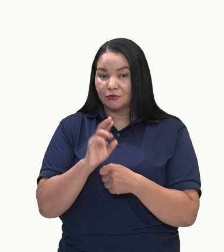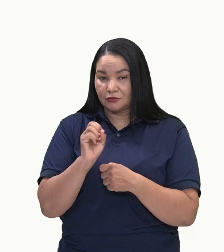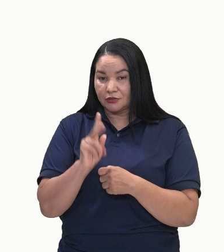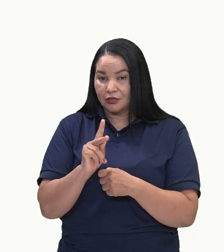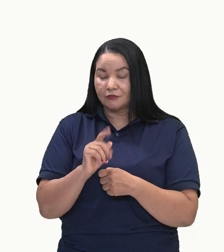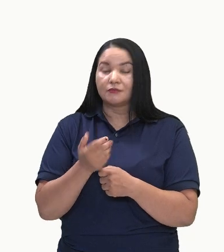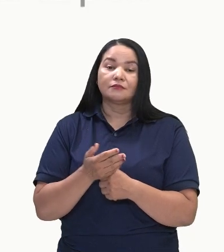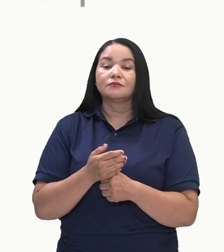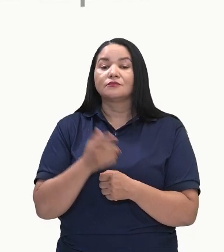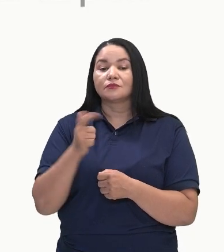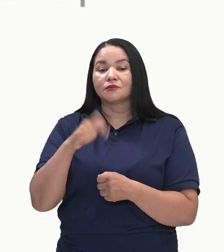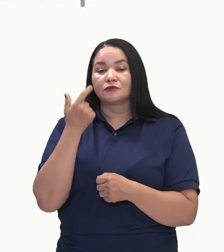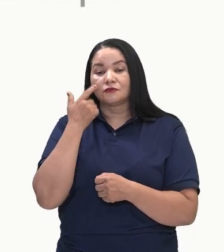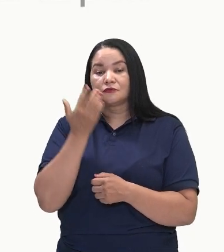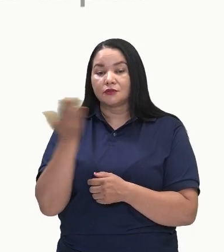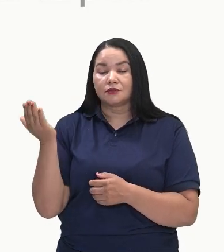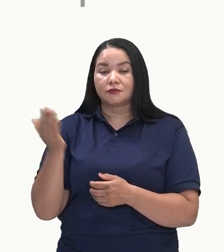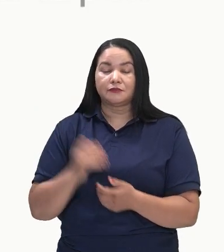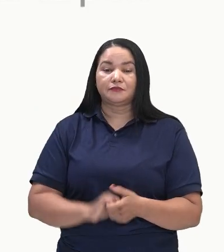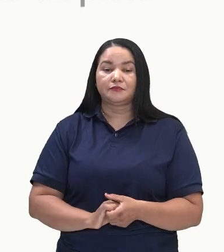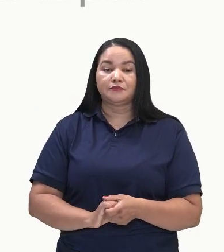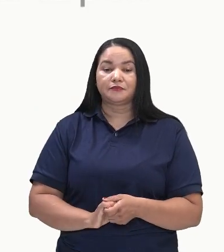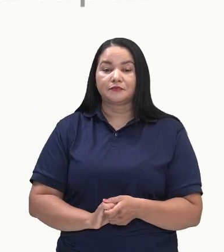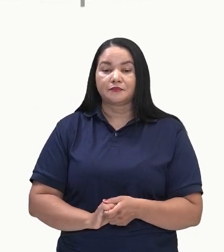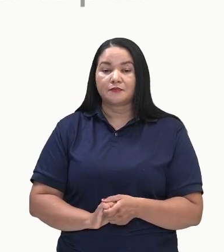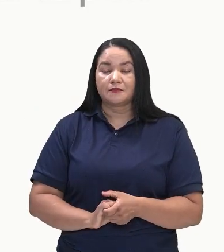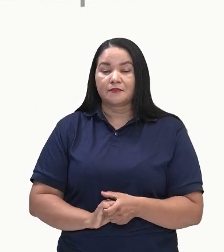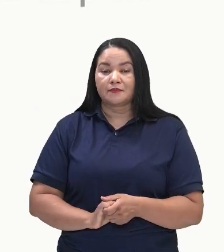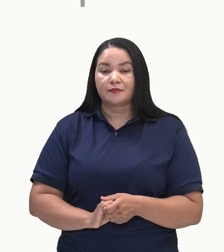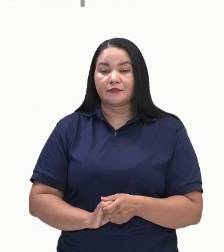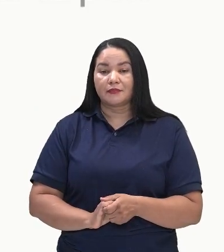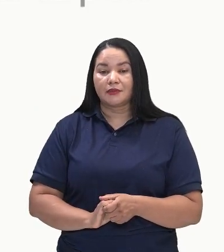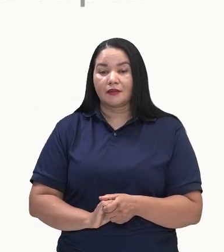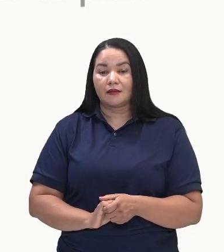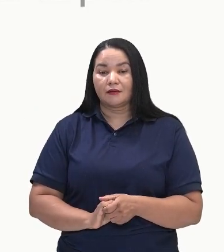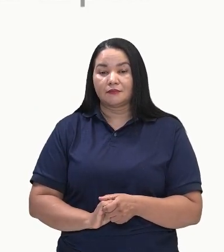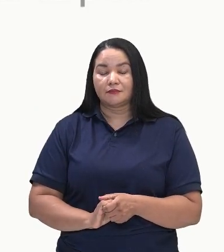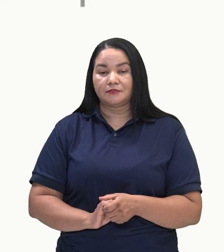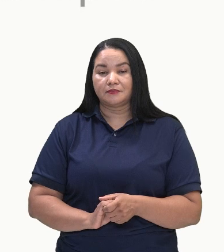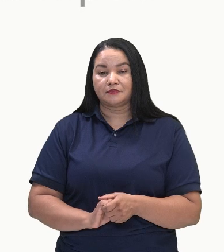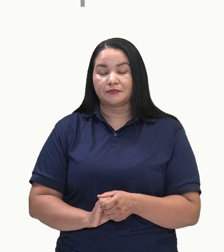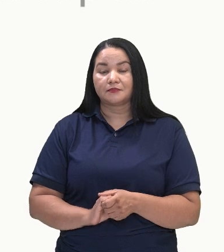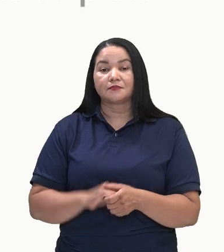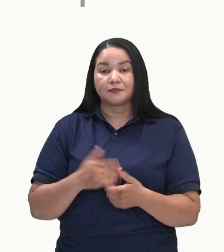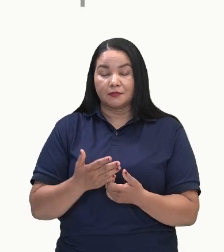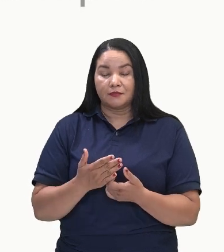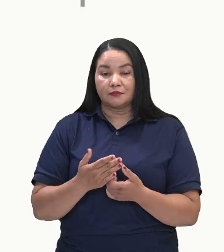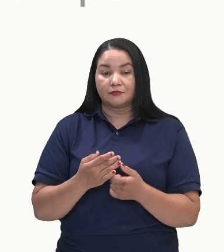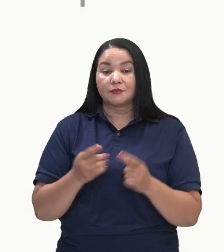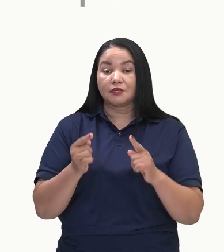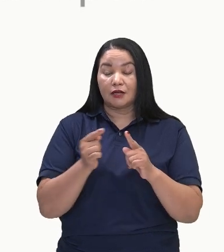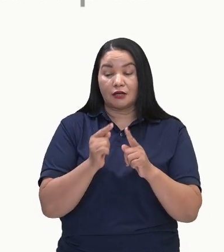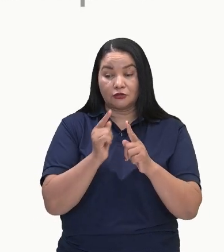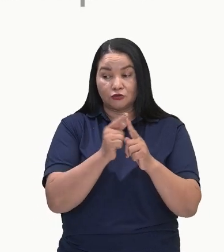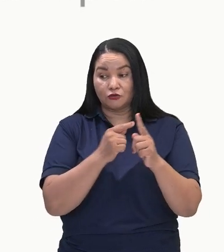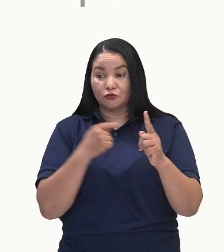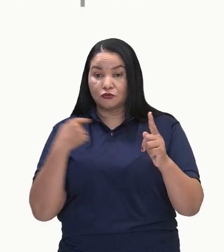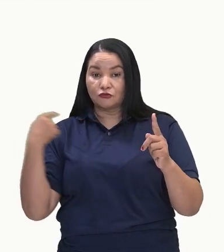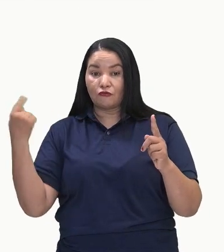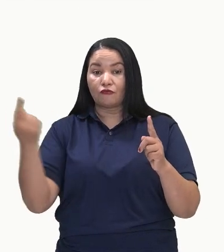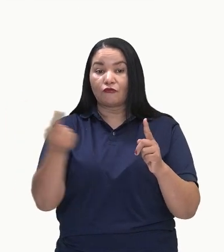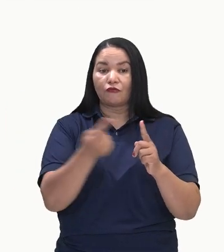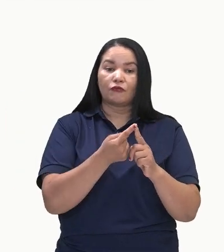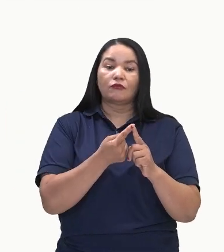avançar aqui, ó. Vamos lá no nosso cálculo. O atleta da pista de fora externa, né? Ele